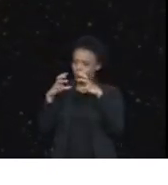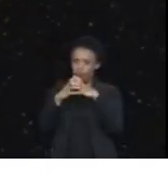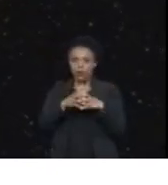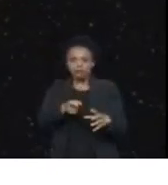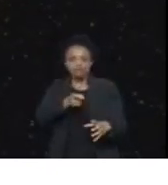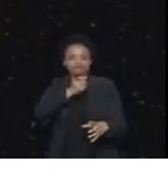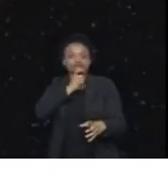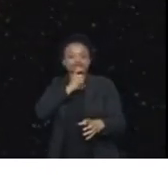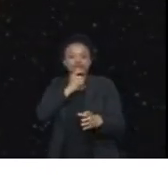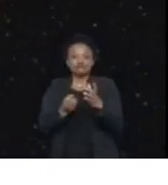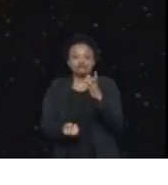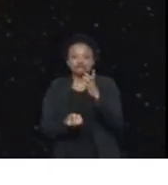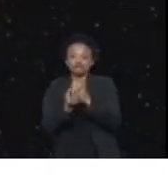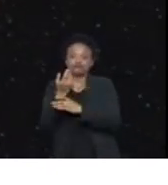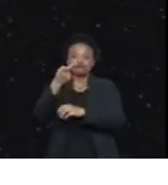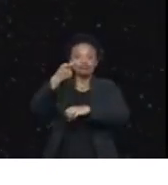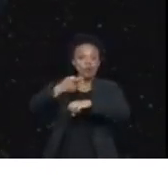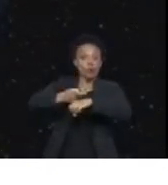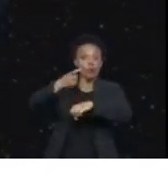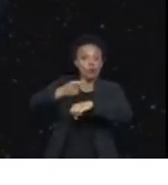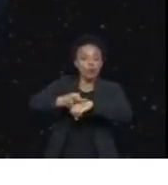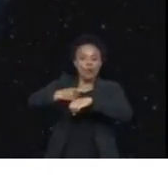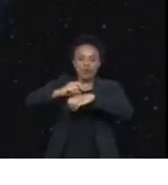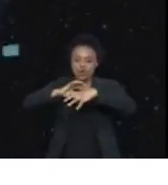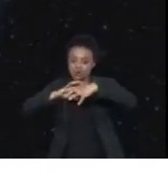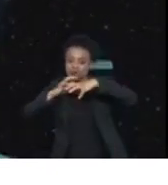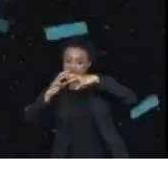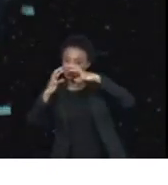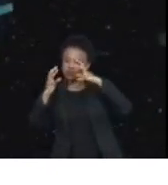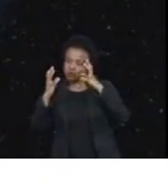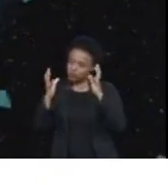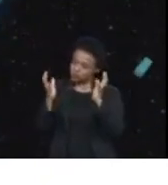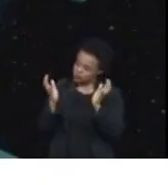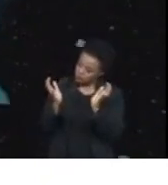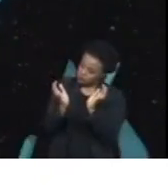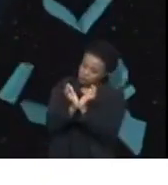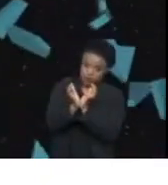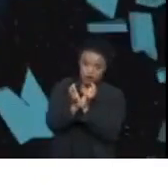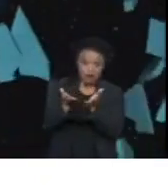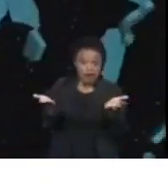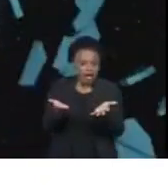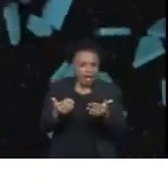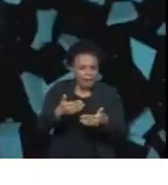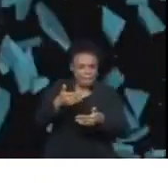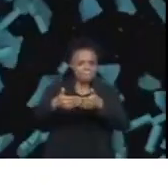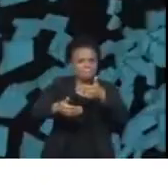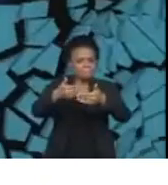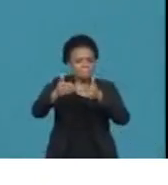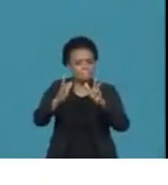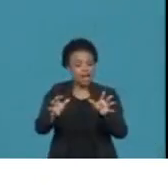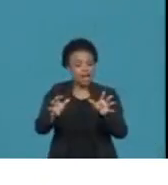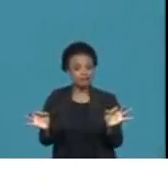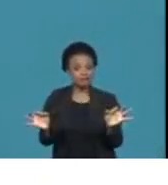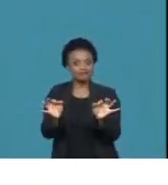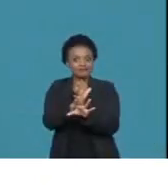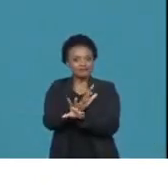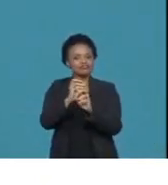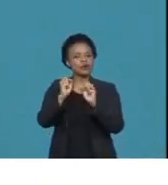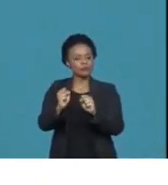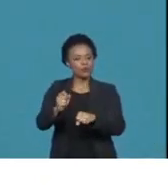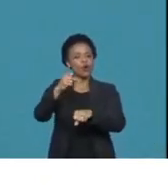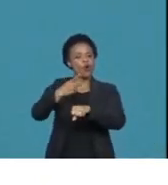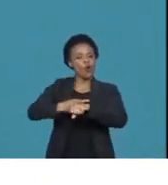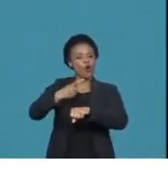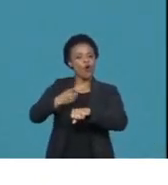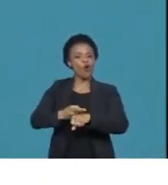as rochas e a crosta terrestre foi ganhando forma. Em relação aos tipos de processos formadores, as rochas podem ser classificadas